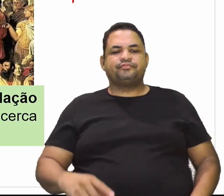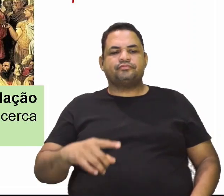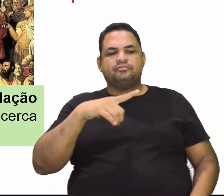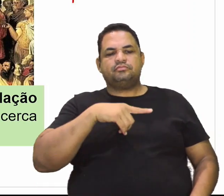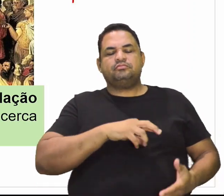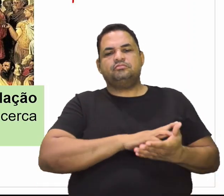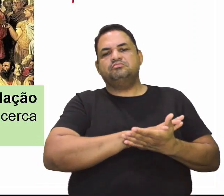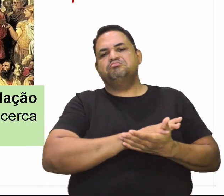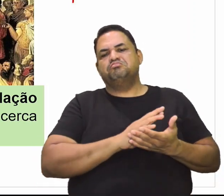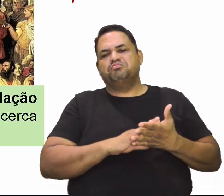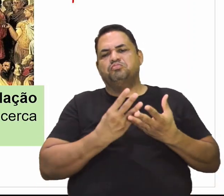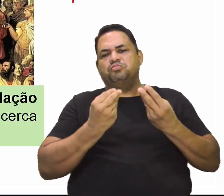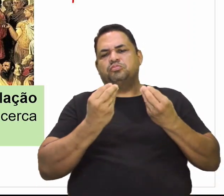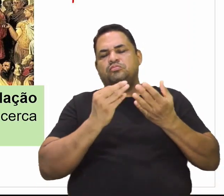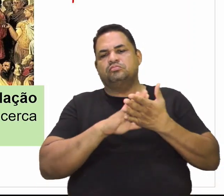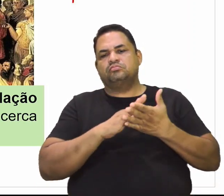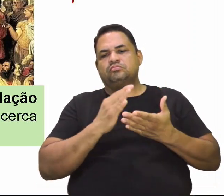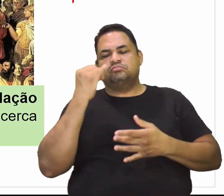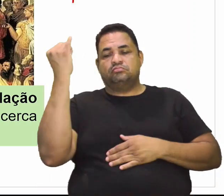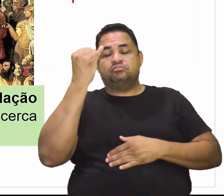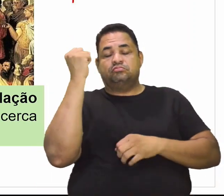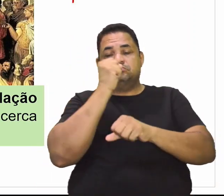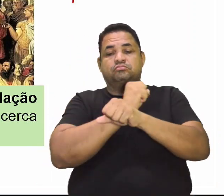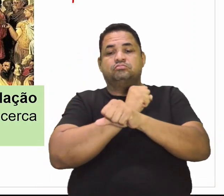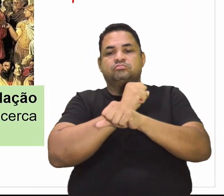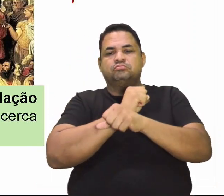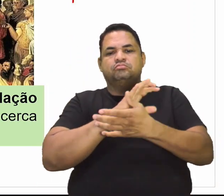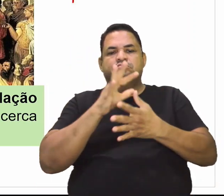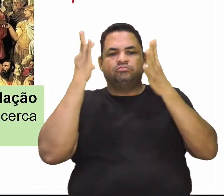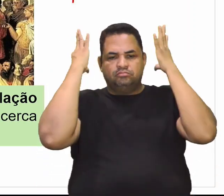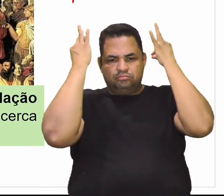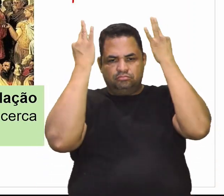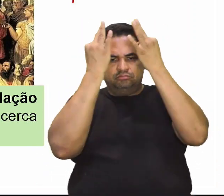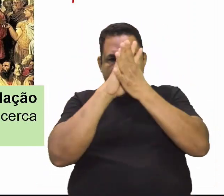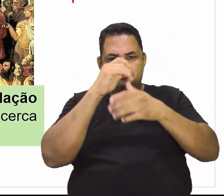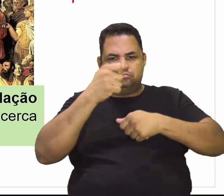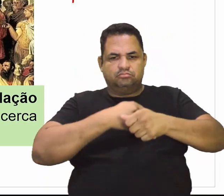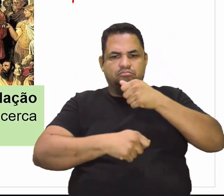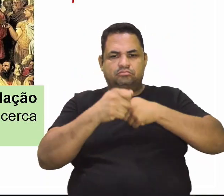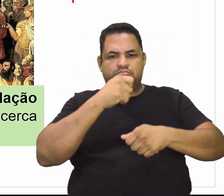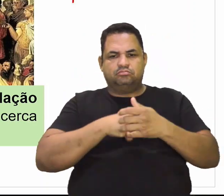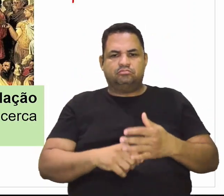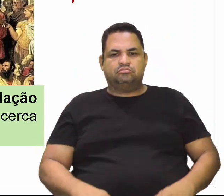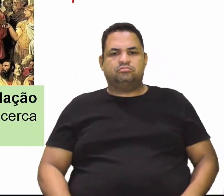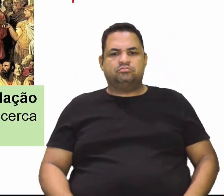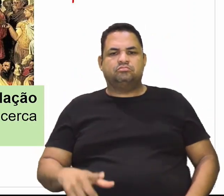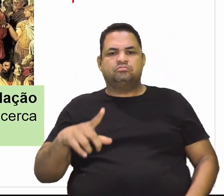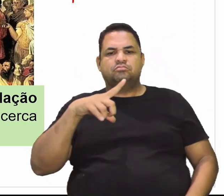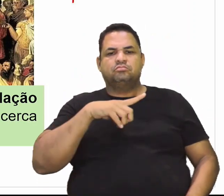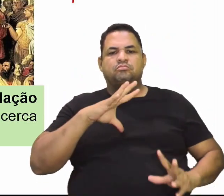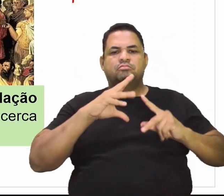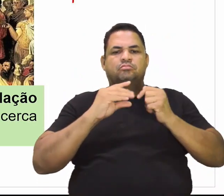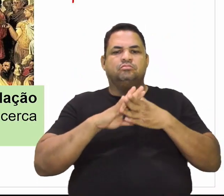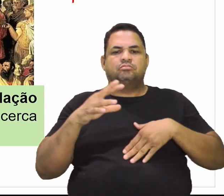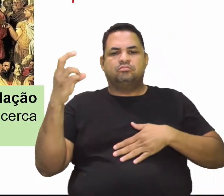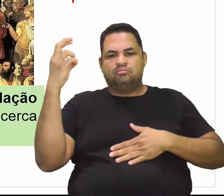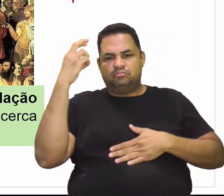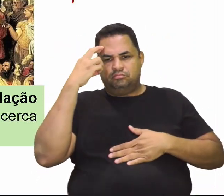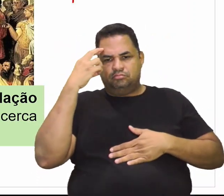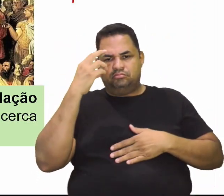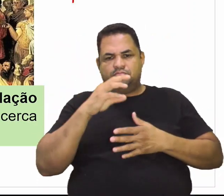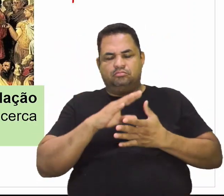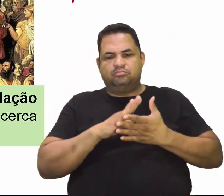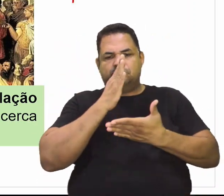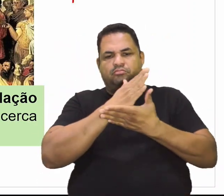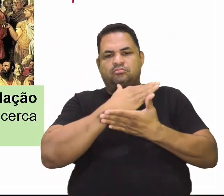milhares dele, a escravidão era importantíssima na Grécia, para a economia dele. Então tem toda uma cultura grega, a Grécia era